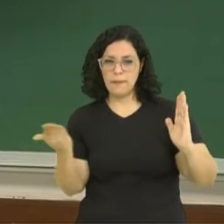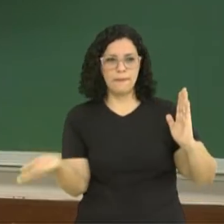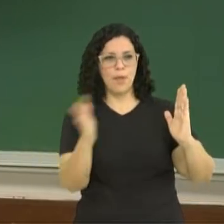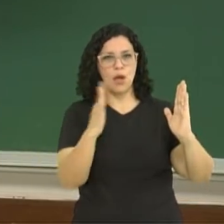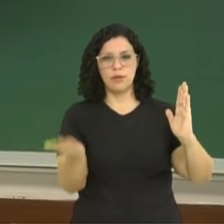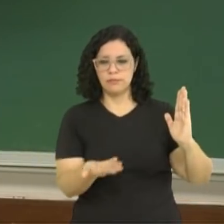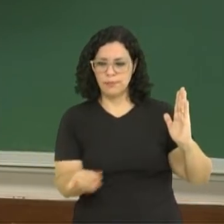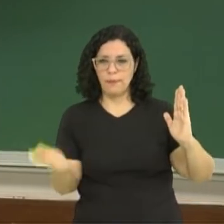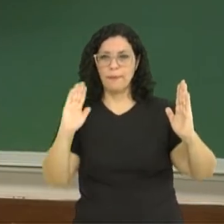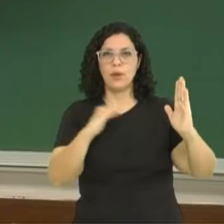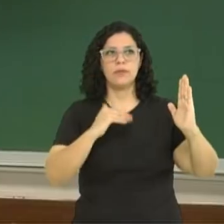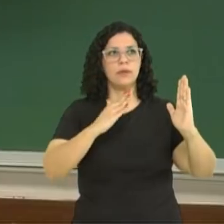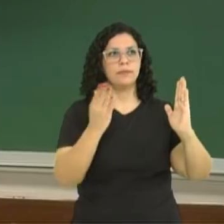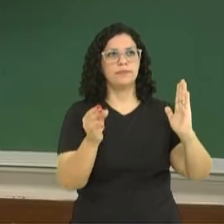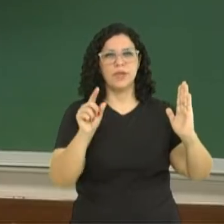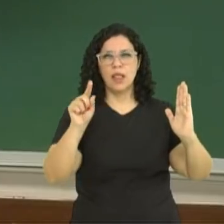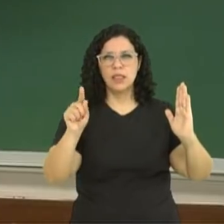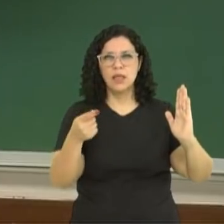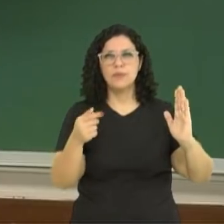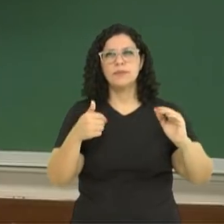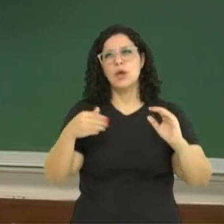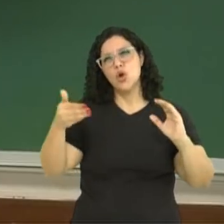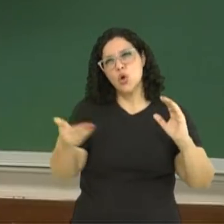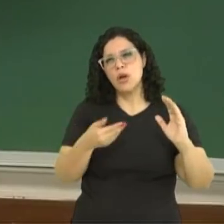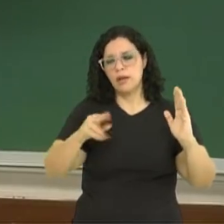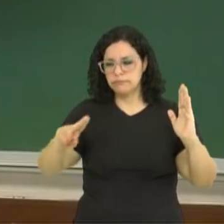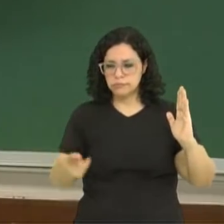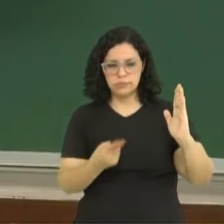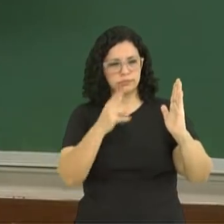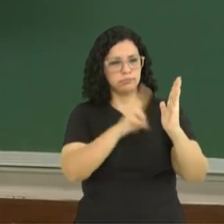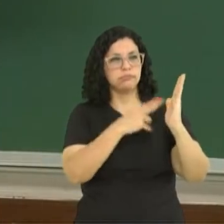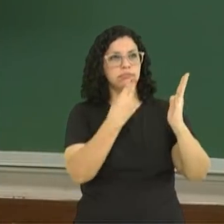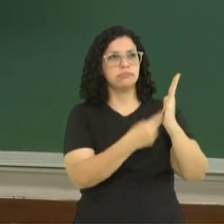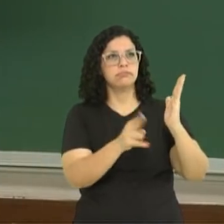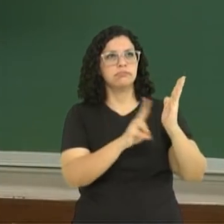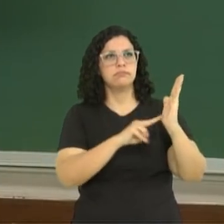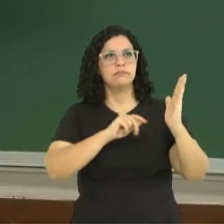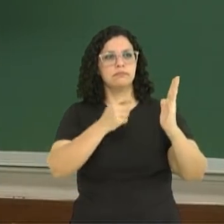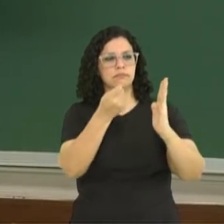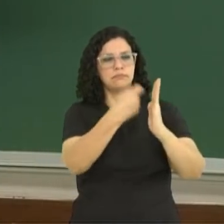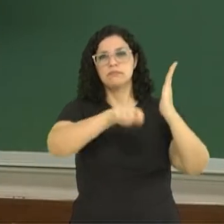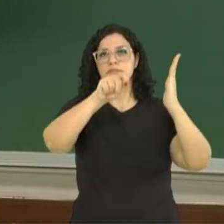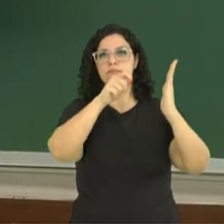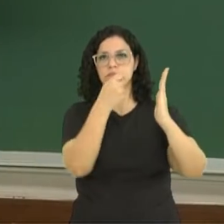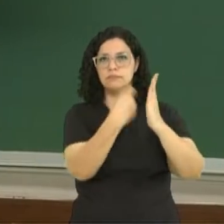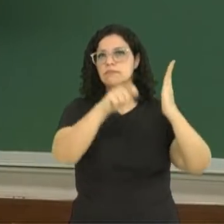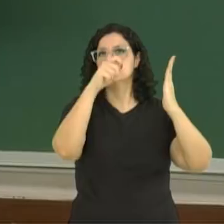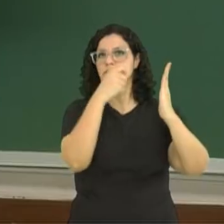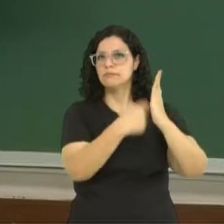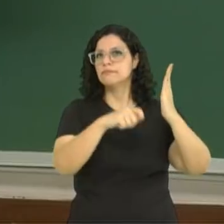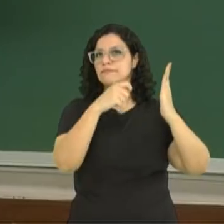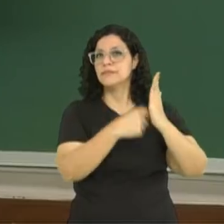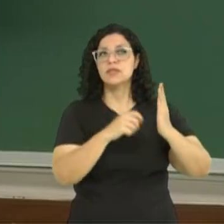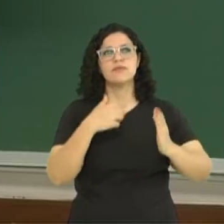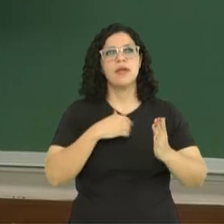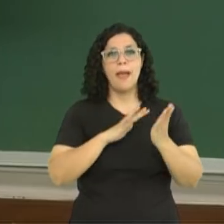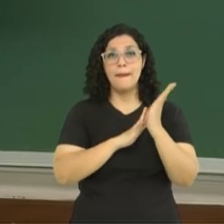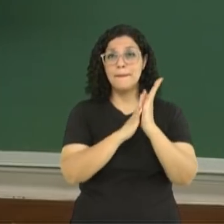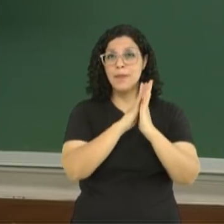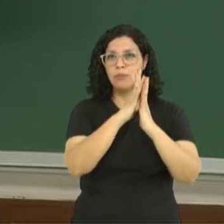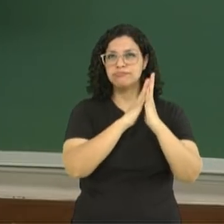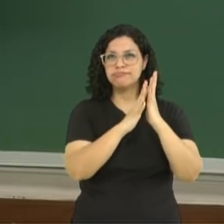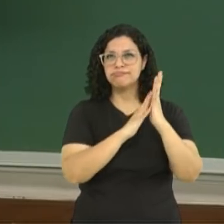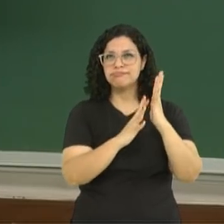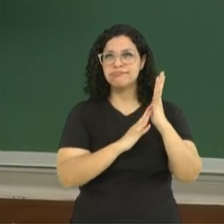mesma coisa aqui. Ela pegou uma pequena colherzinha, que é a espátula, e deu um toque na tela. Então, quando você passa o dedo aqui,